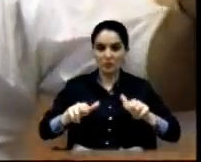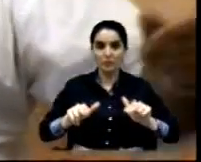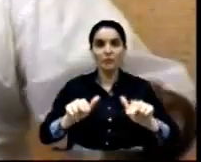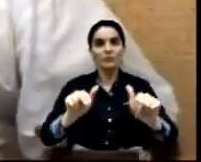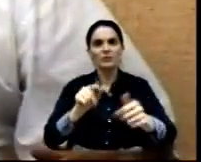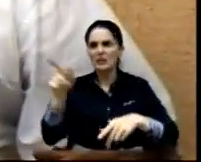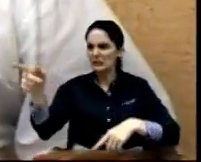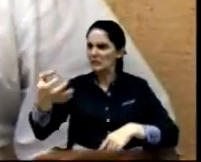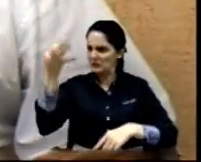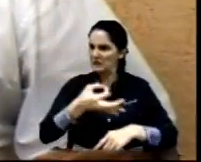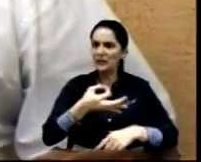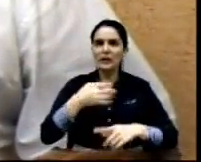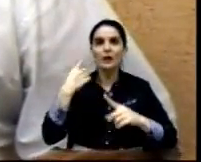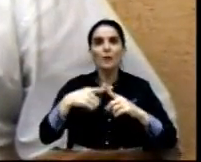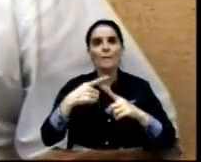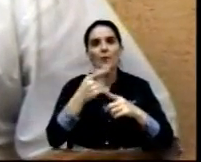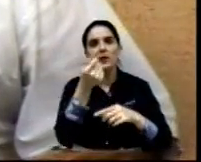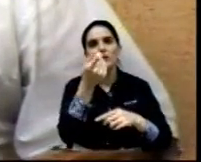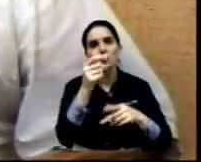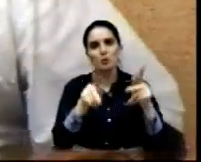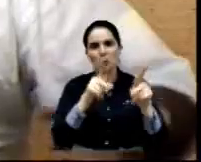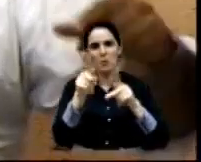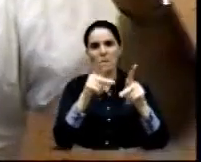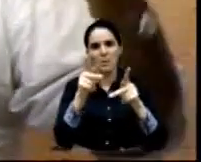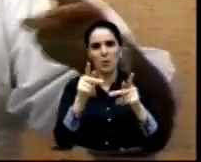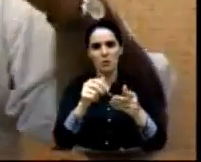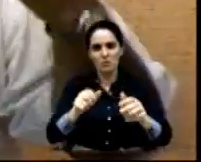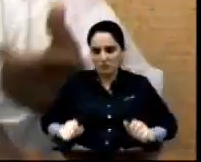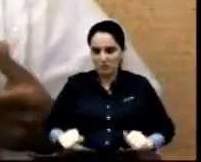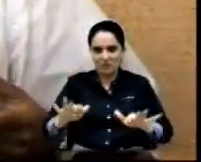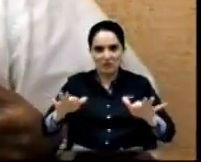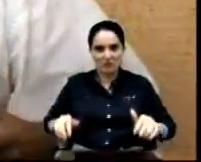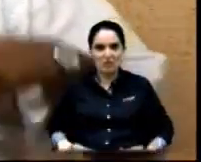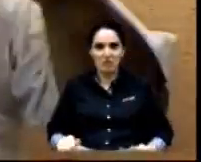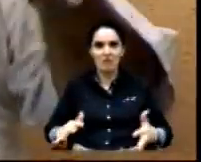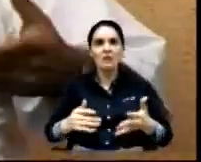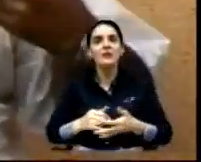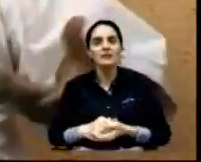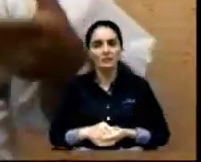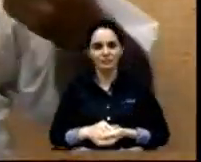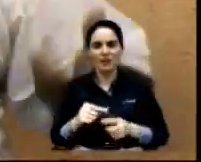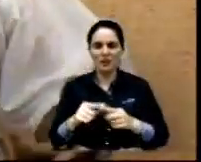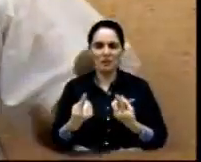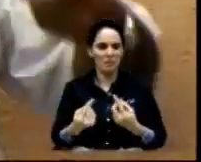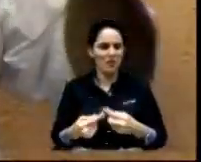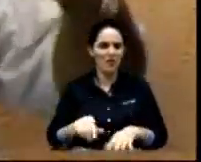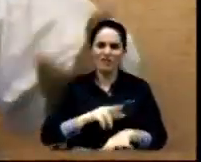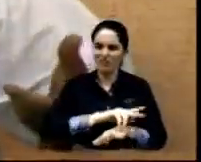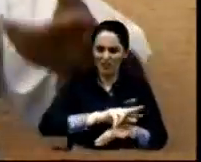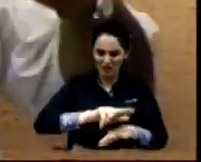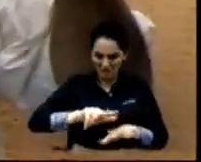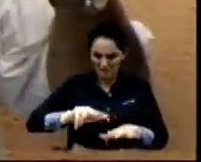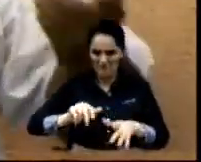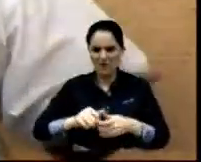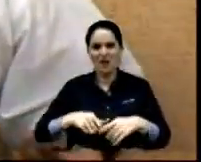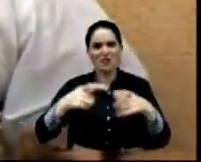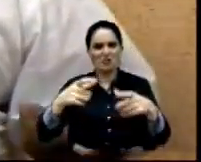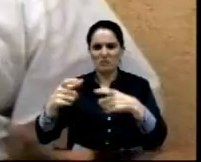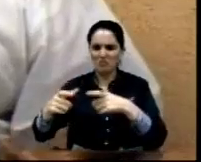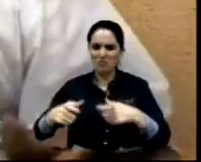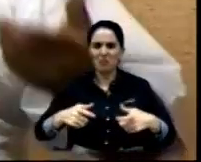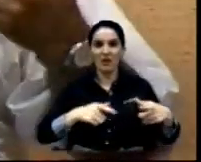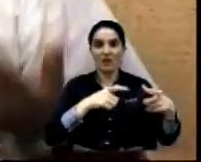dinheiro público indo embora. Mas existe dinheiro público indo embora por muitas outras maneiras, e nós estamos ou